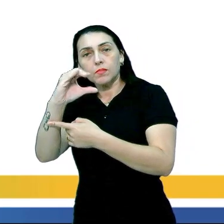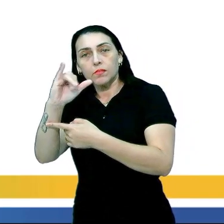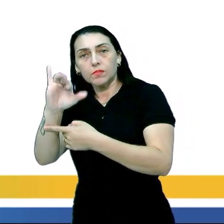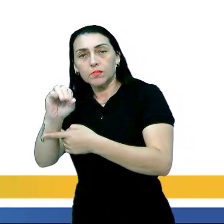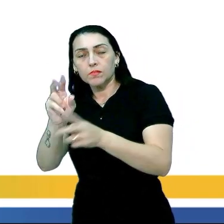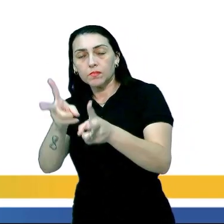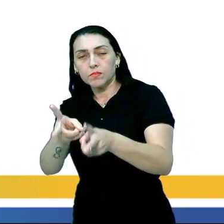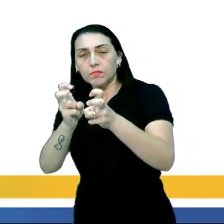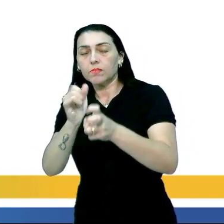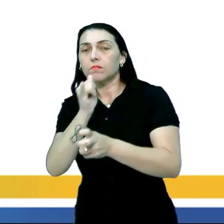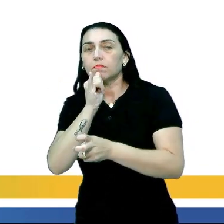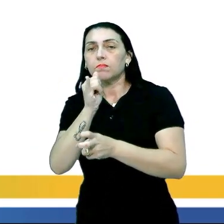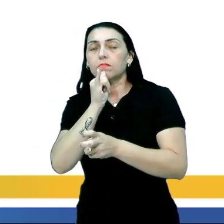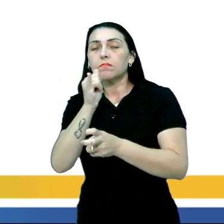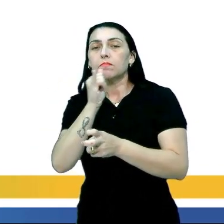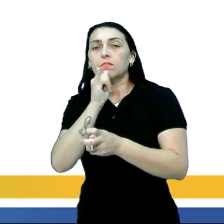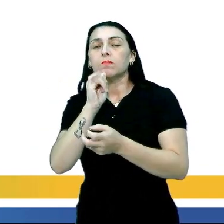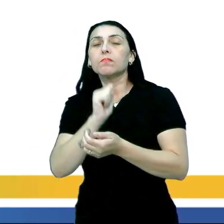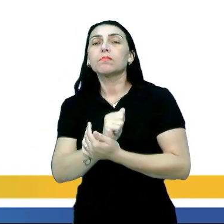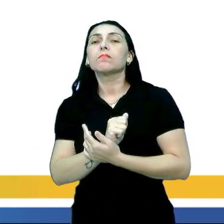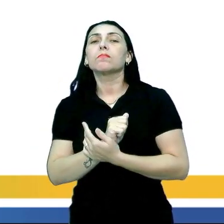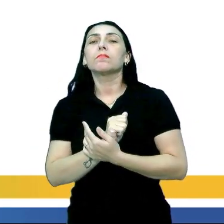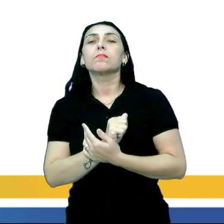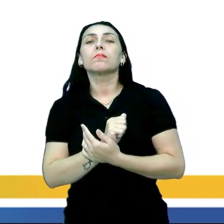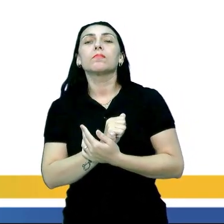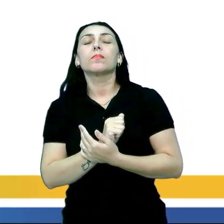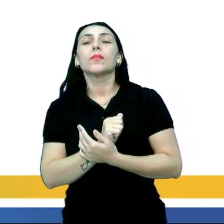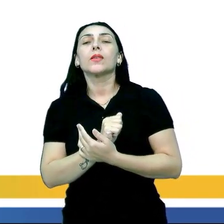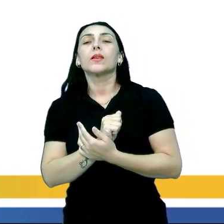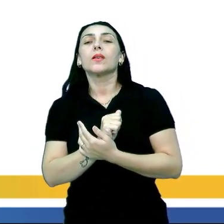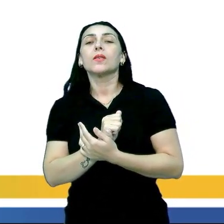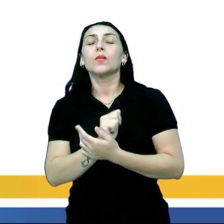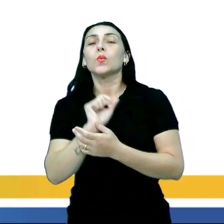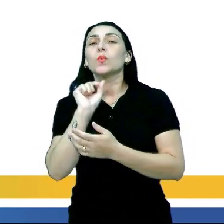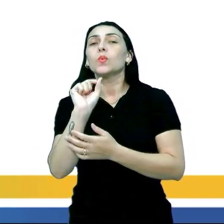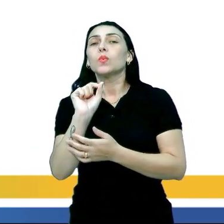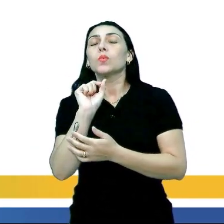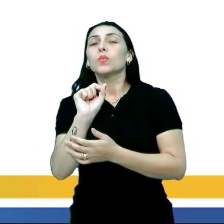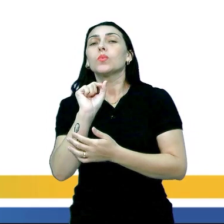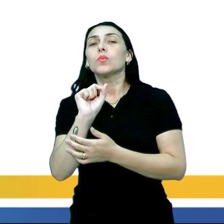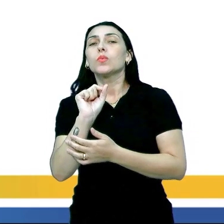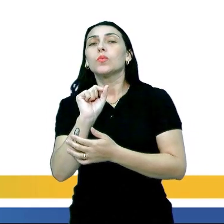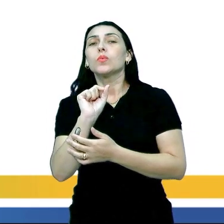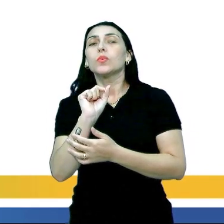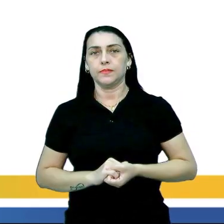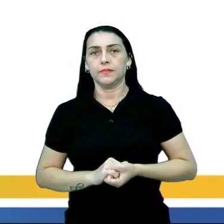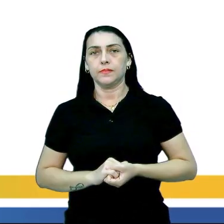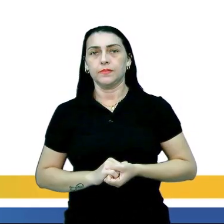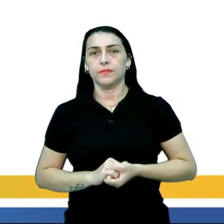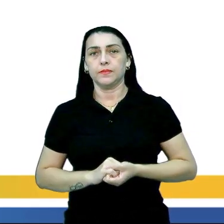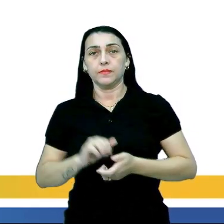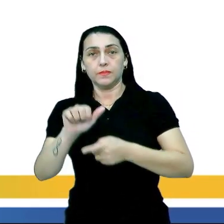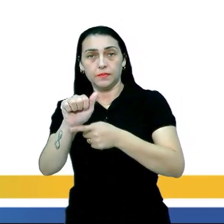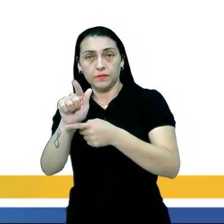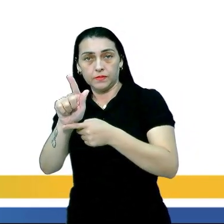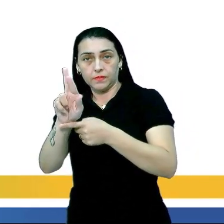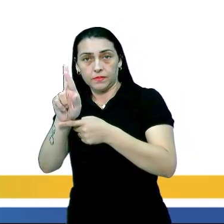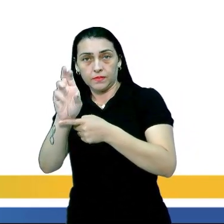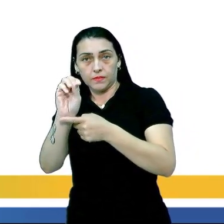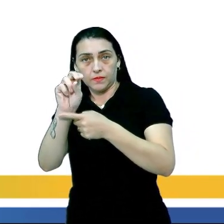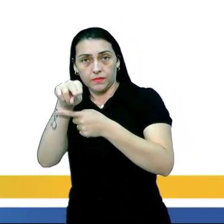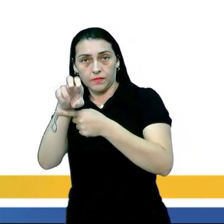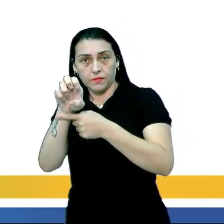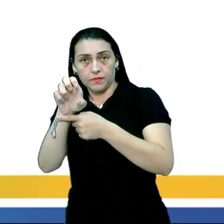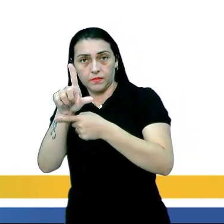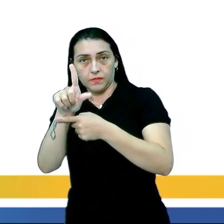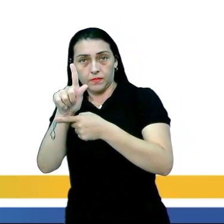por exemplo, que o agronegócio se trata de uma elevada concentração de investimentos. O agronegócio ele